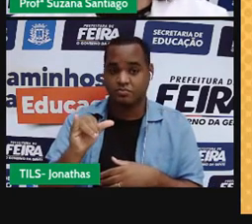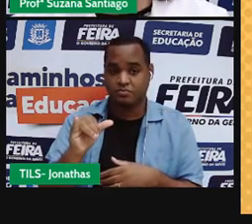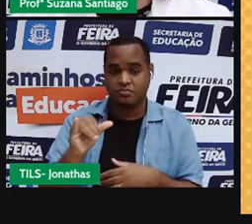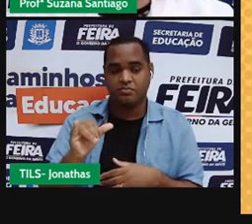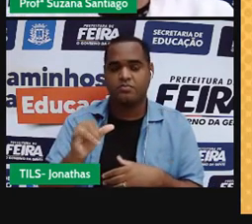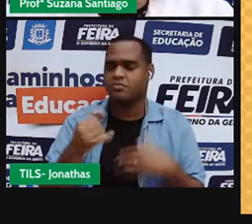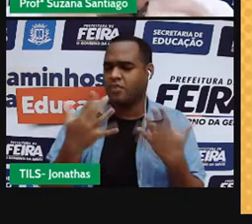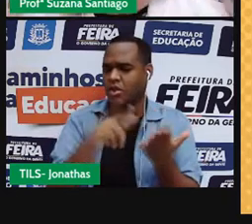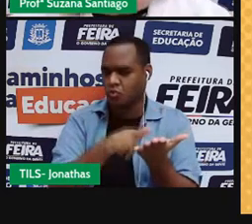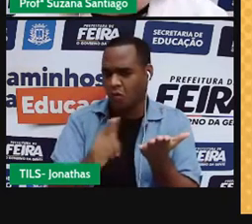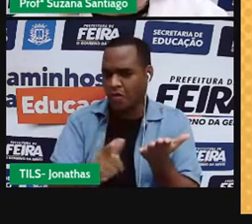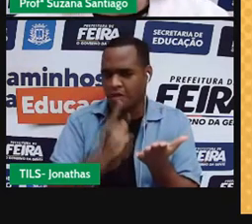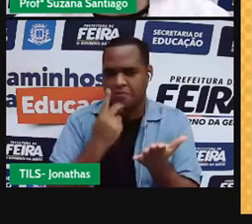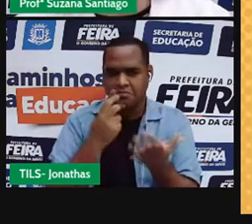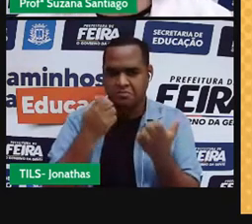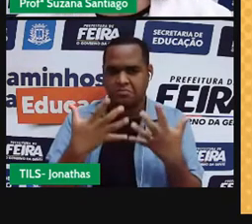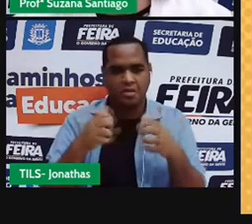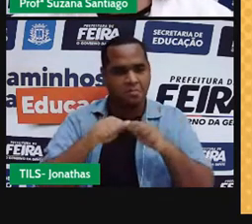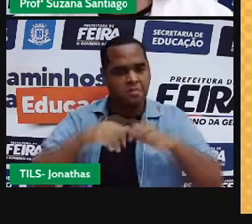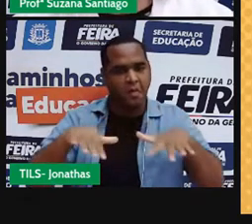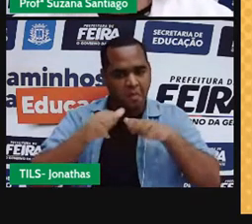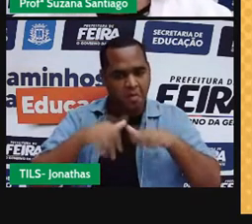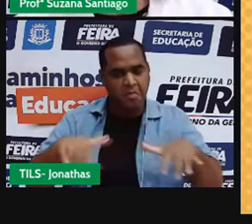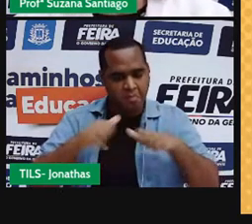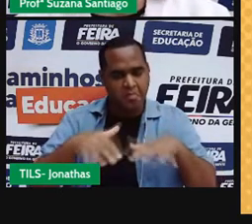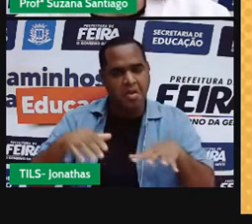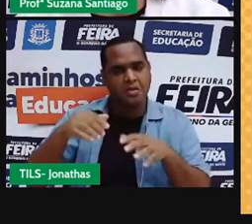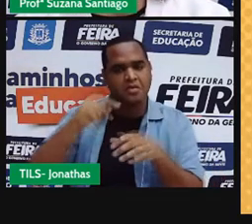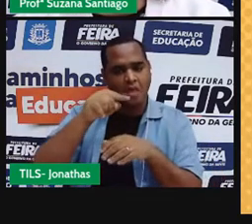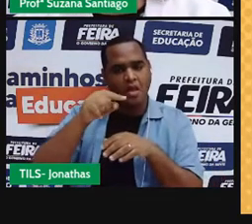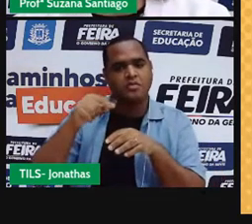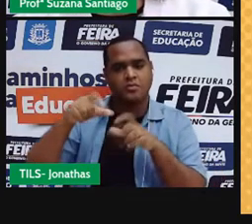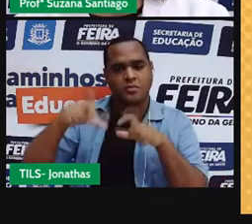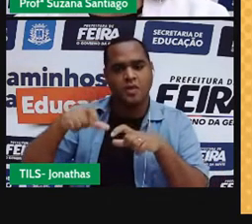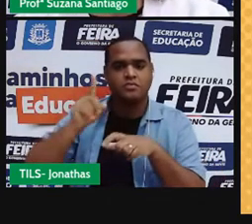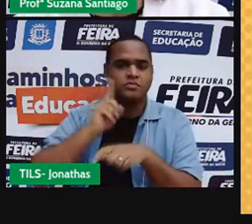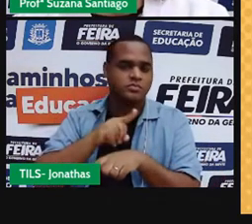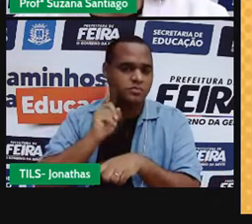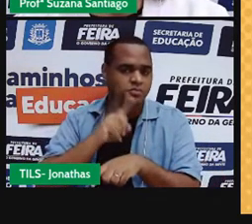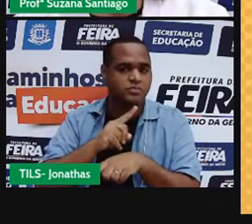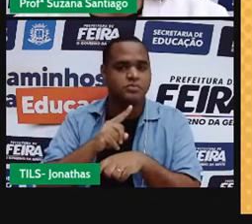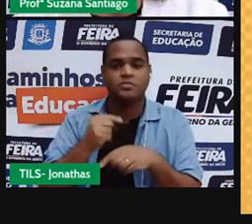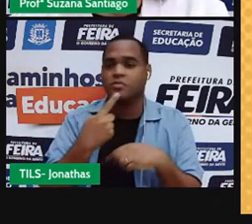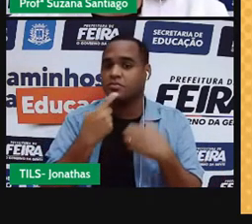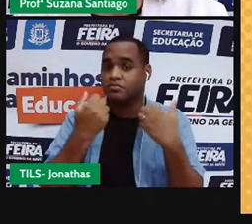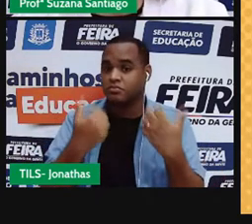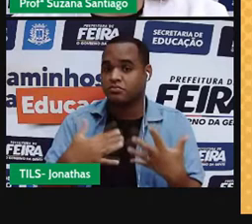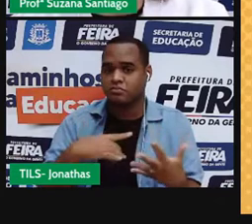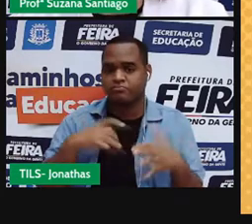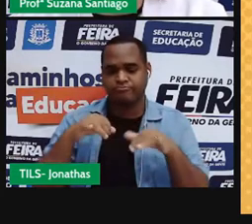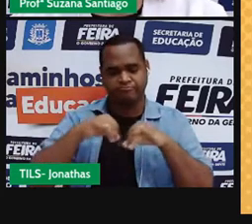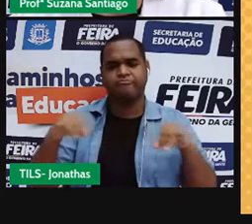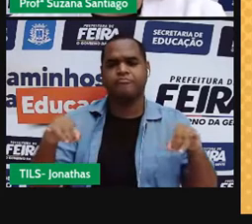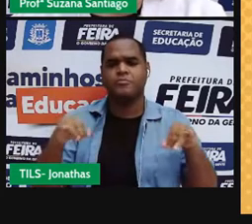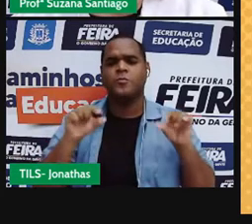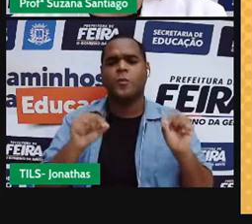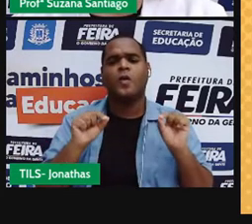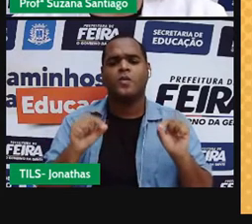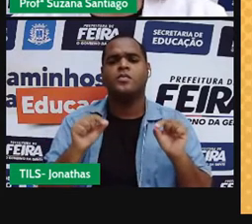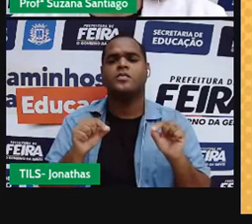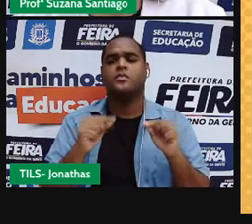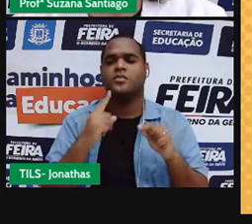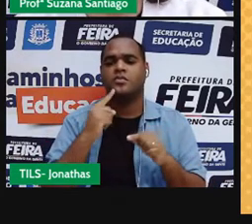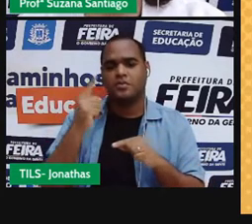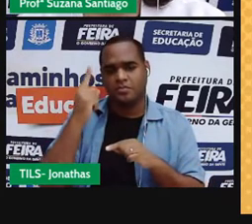né, e tinha ampla circulação, e ele publicou simplesmente a notícia de que haviam